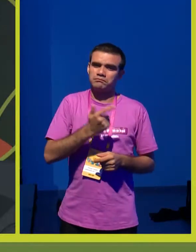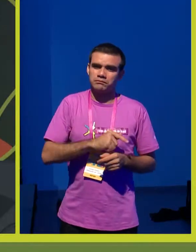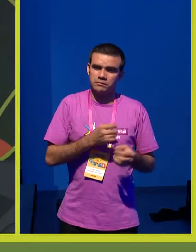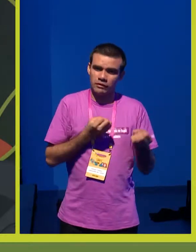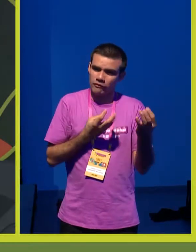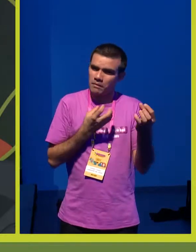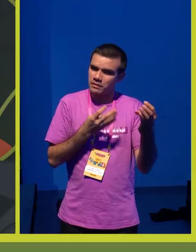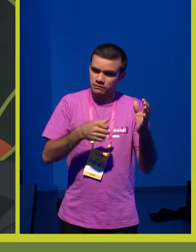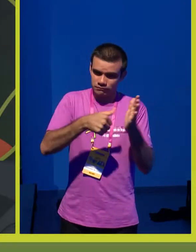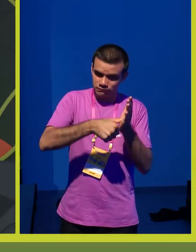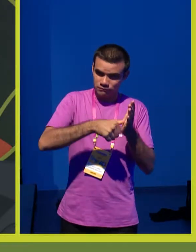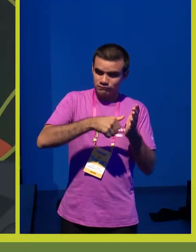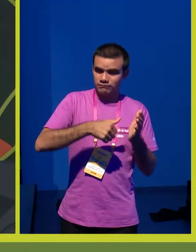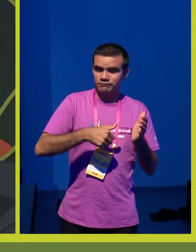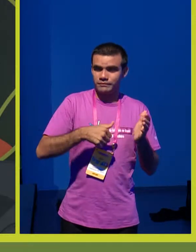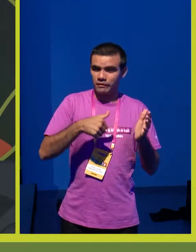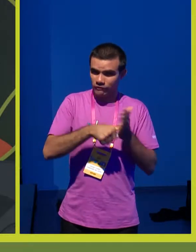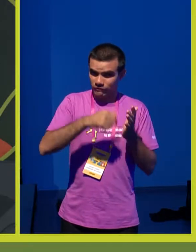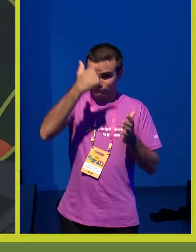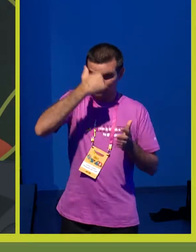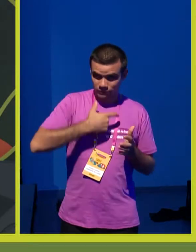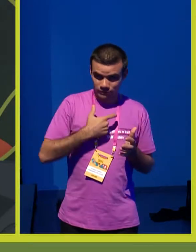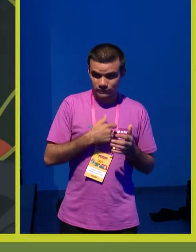dados biométricos que